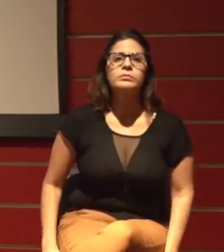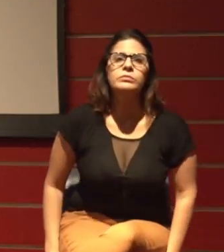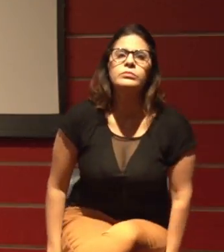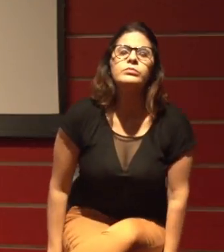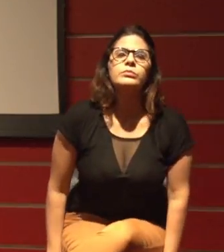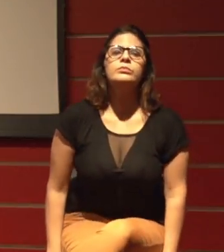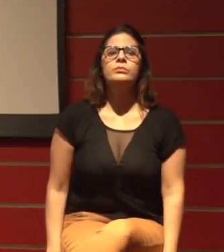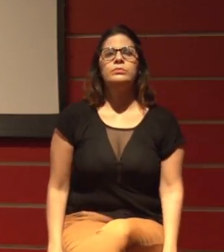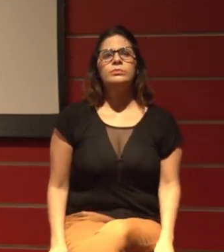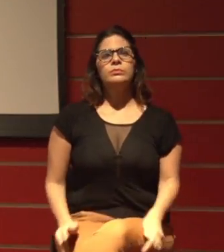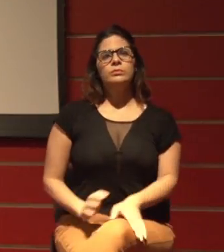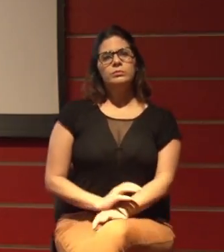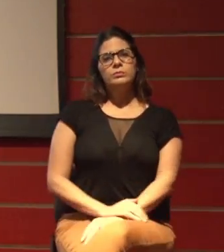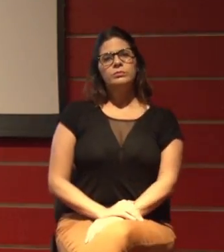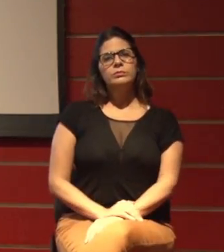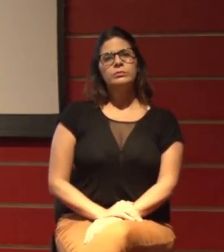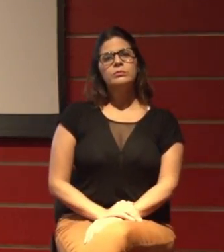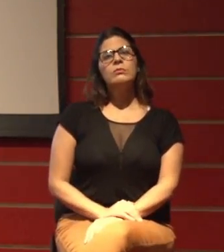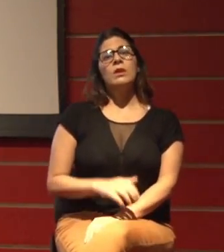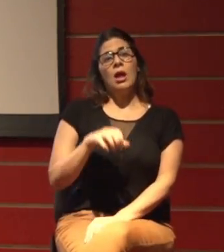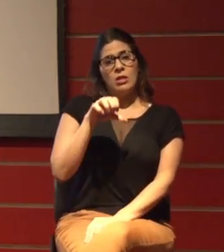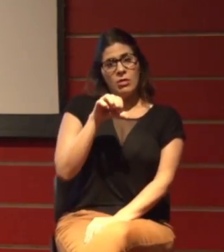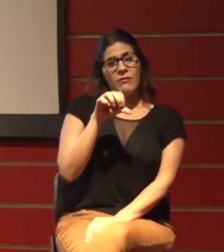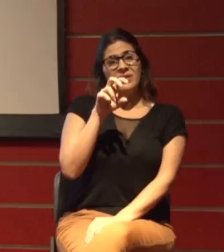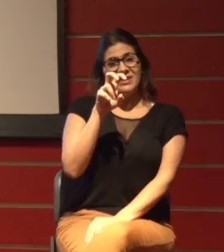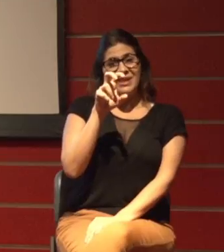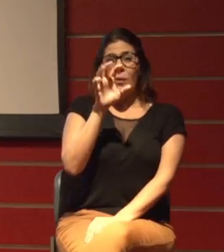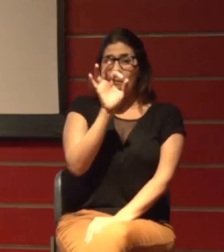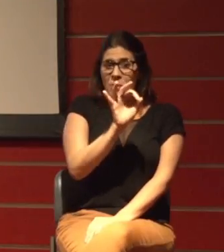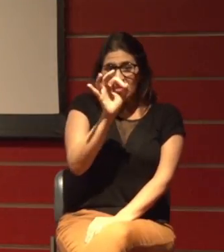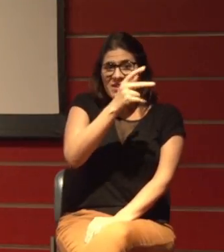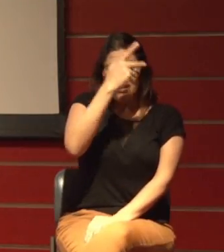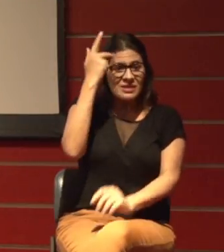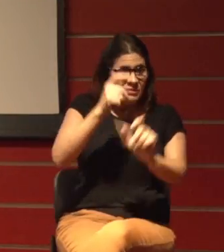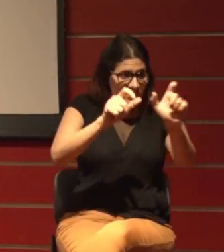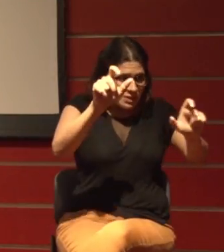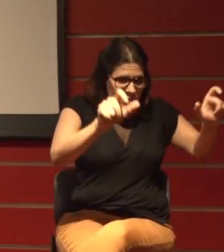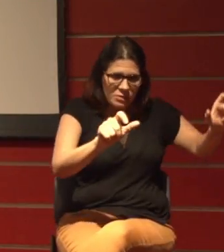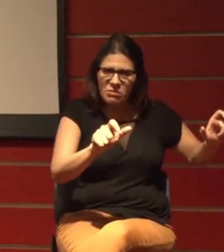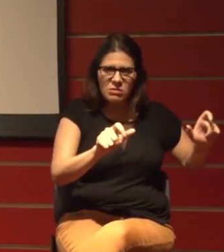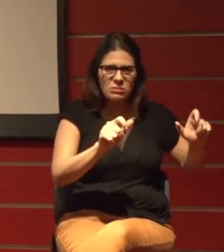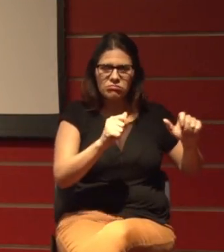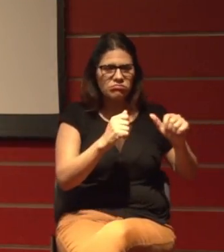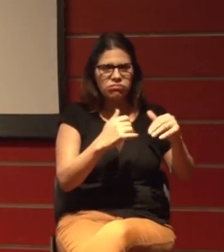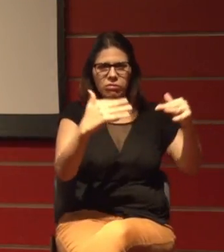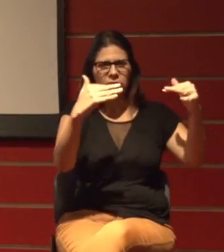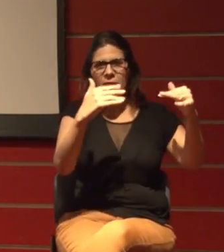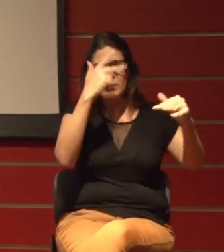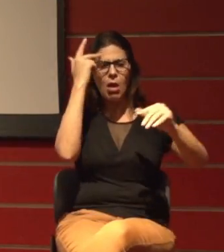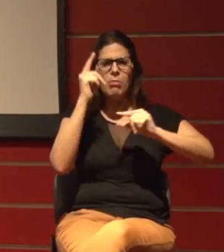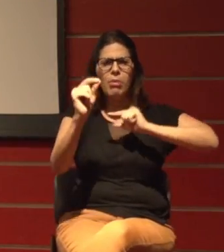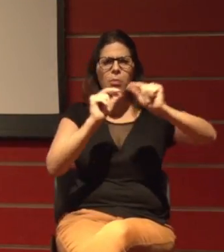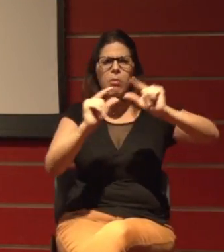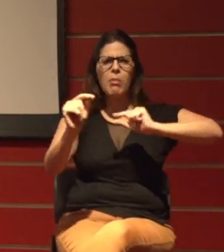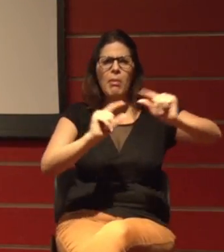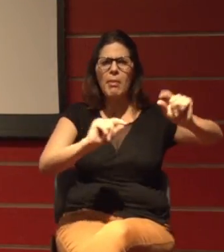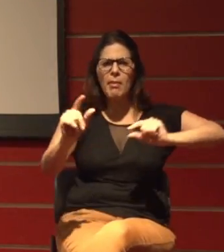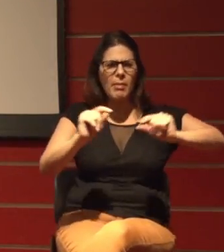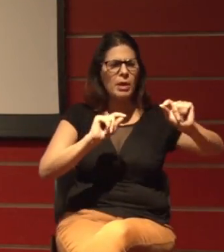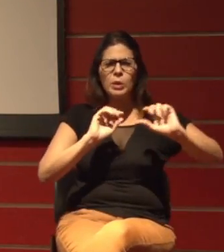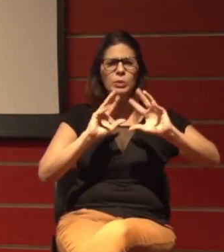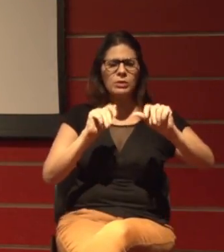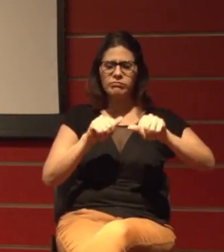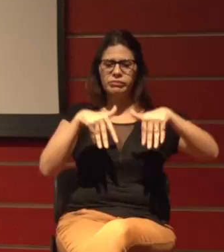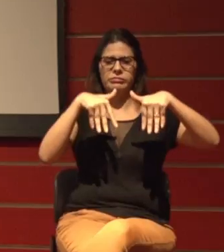aquelas 95% de pessoas que estavam ali presentes eu acho que mais de 300 pessoas saíram assim levantaram em